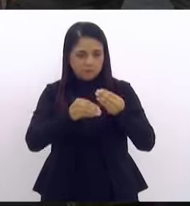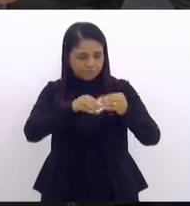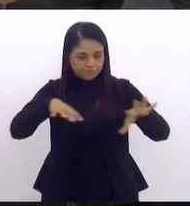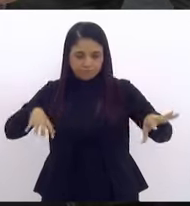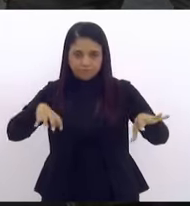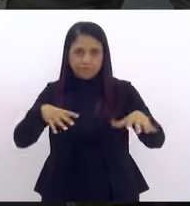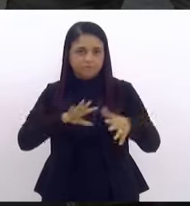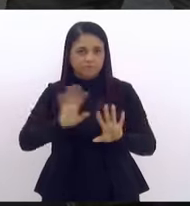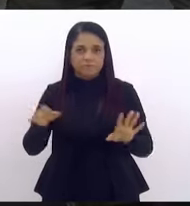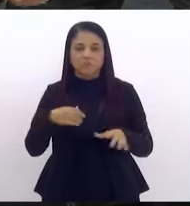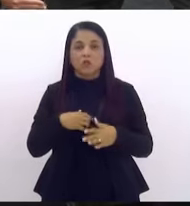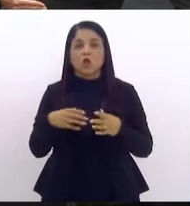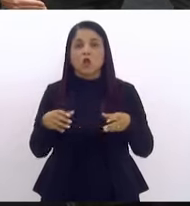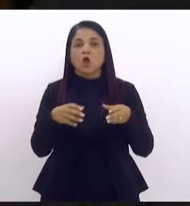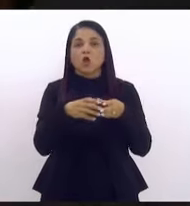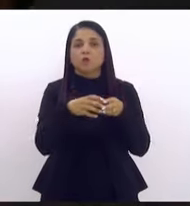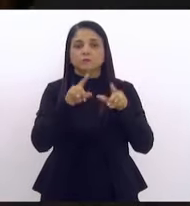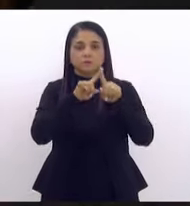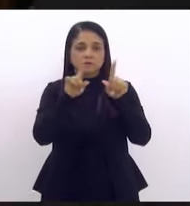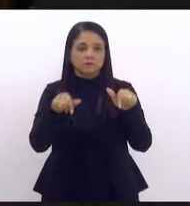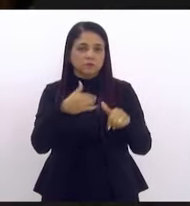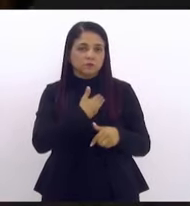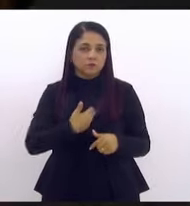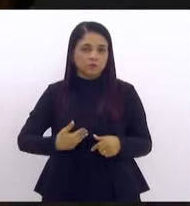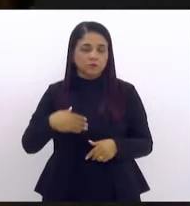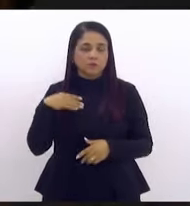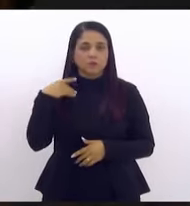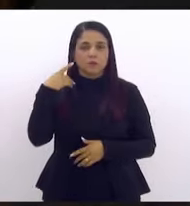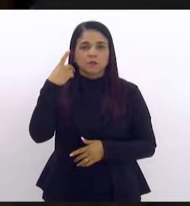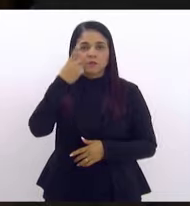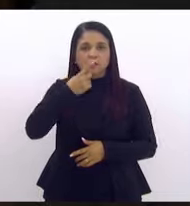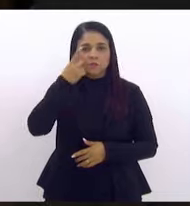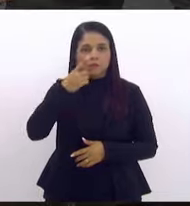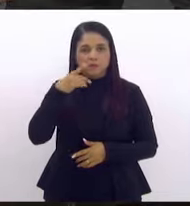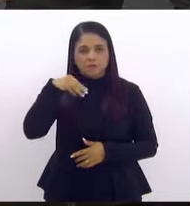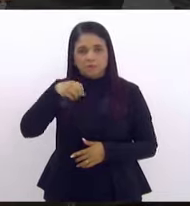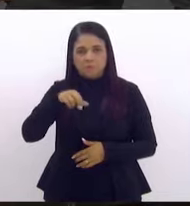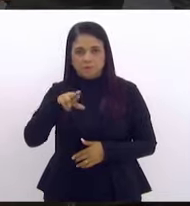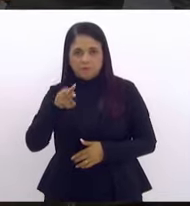Pela Comissão de Servidores Públicos, deputada Marta Rocha.